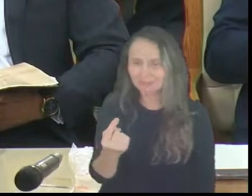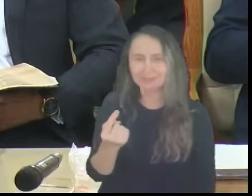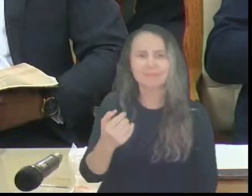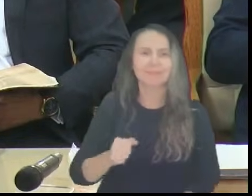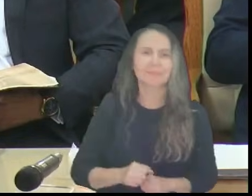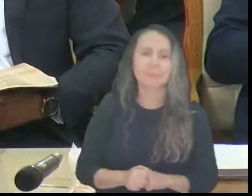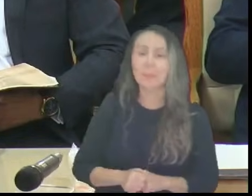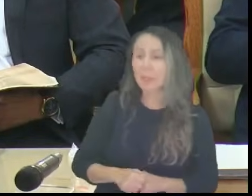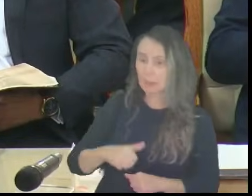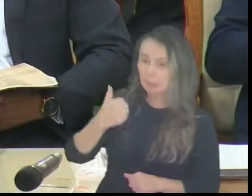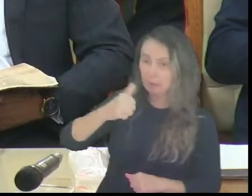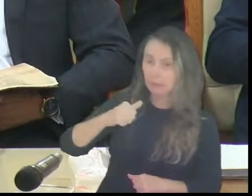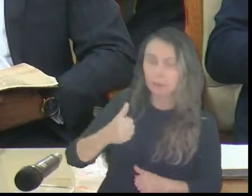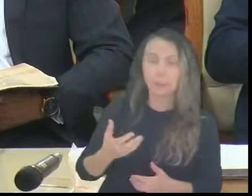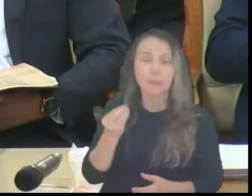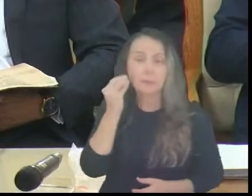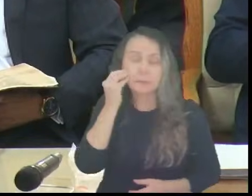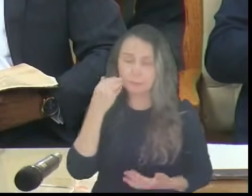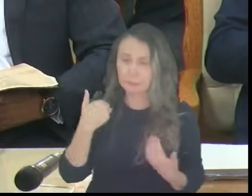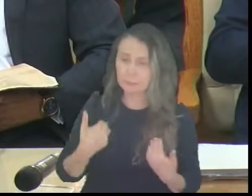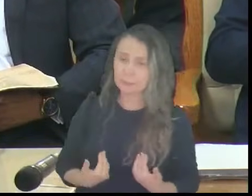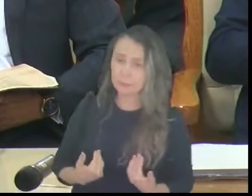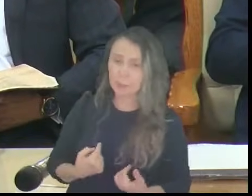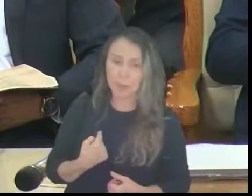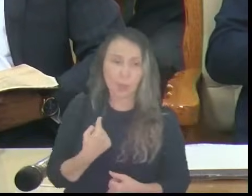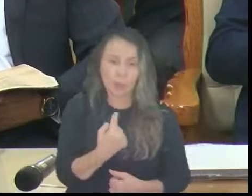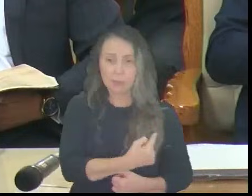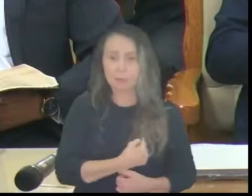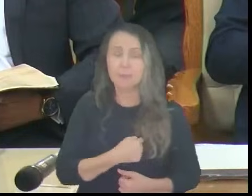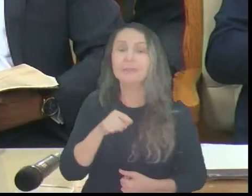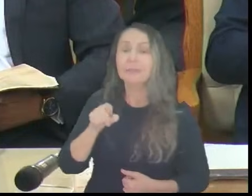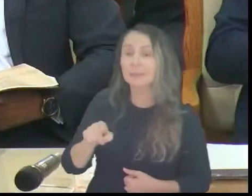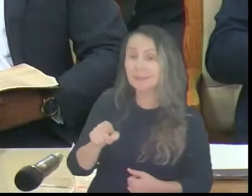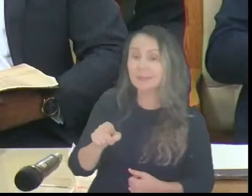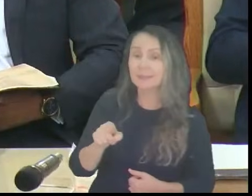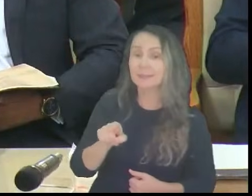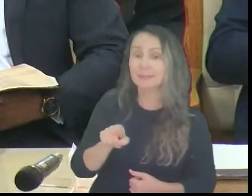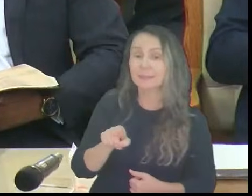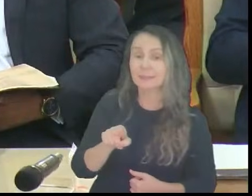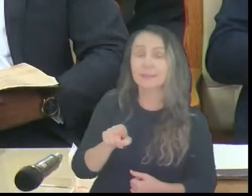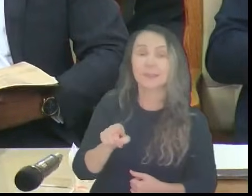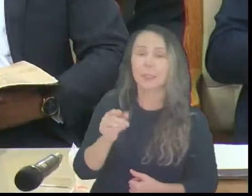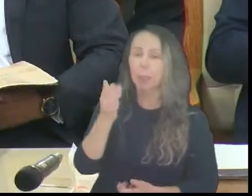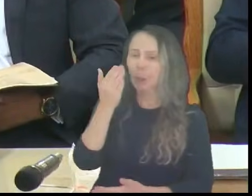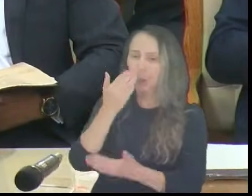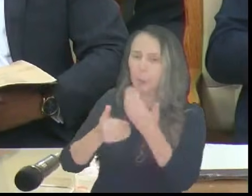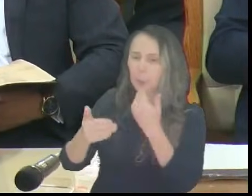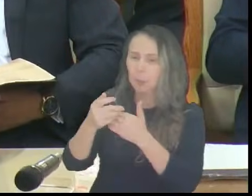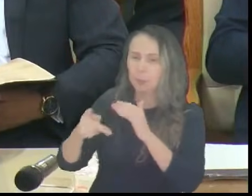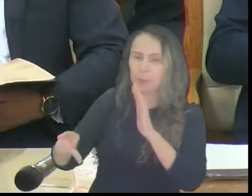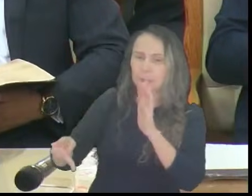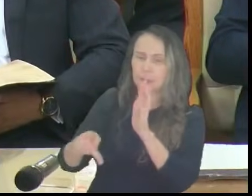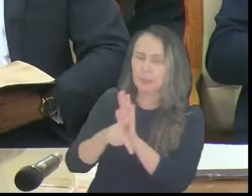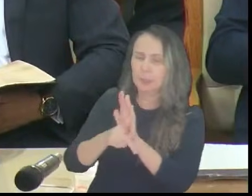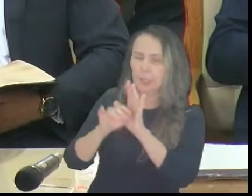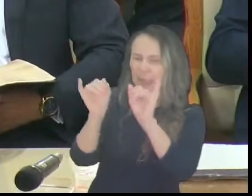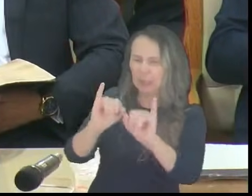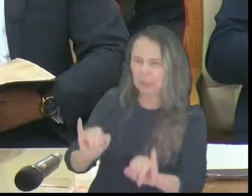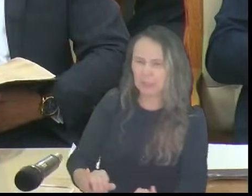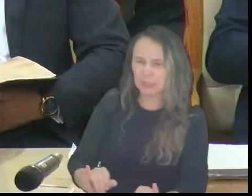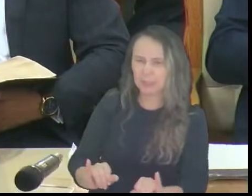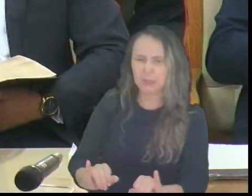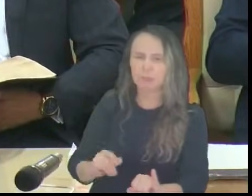faça um teste com a gente. Olha, você dá aos incrédulos essas comidas sacrificadas aos ídolos, comida